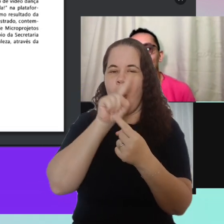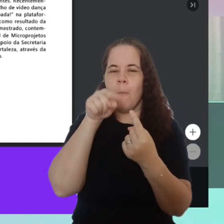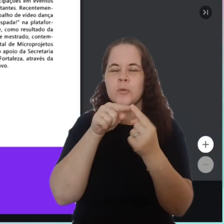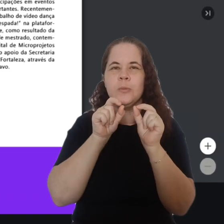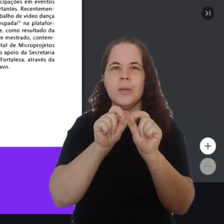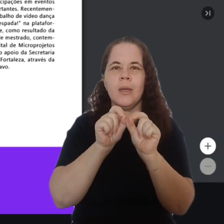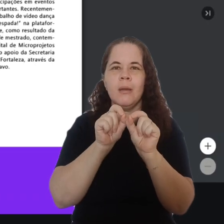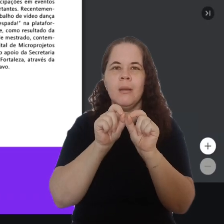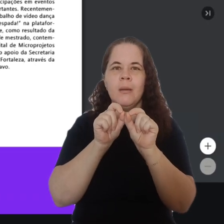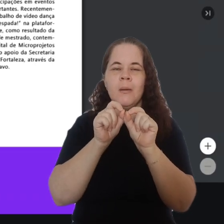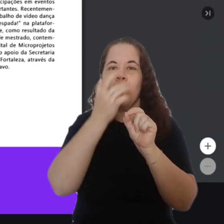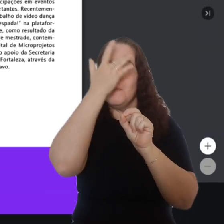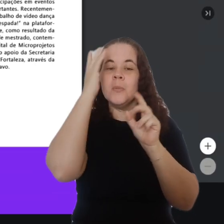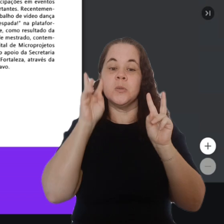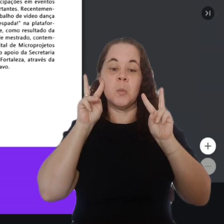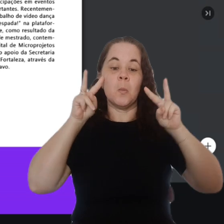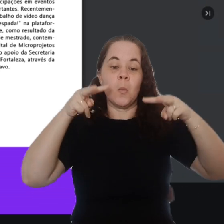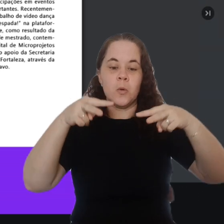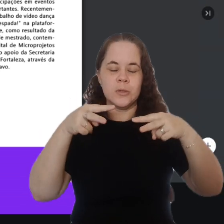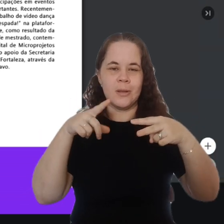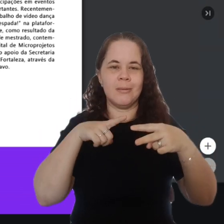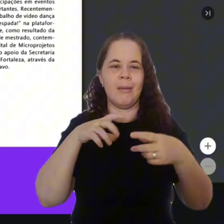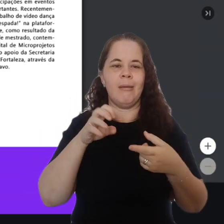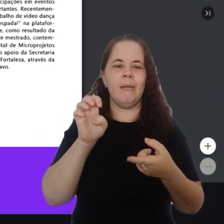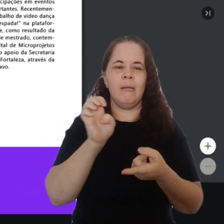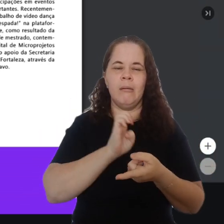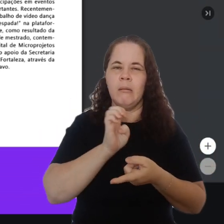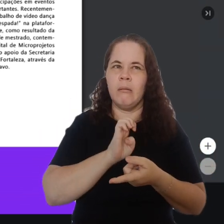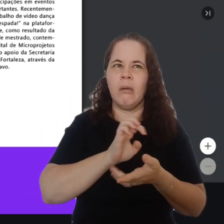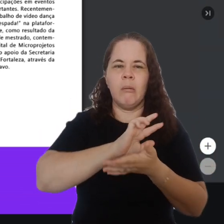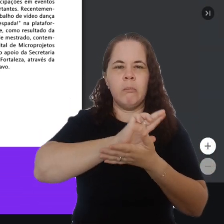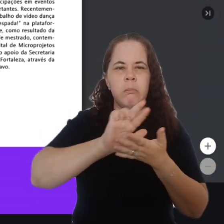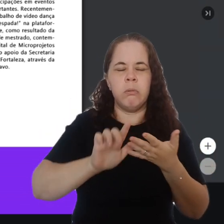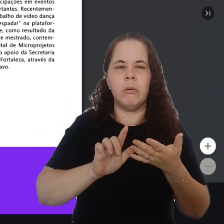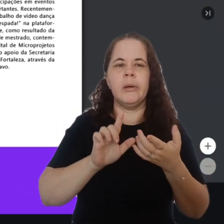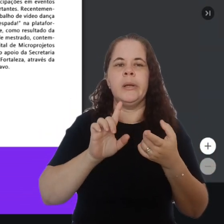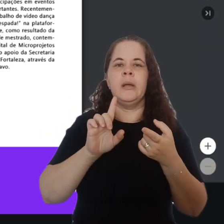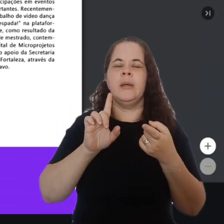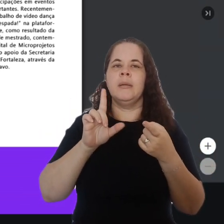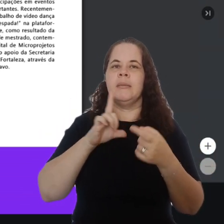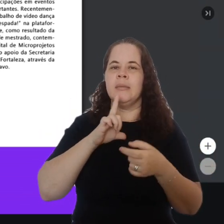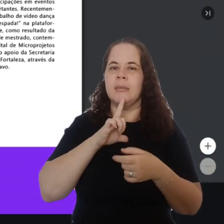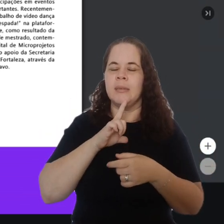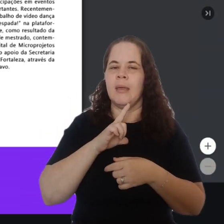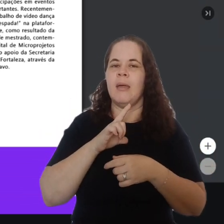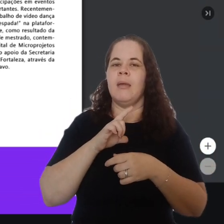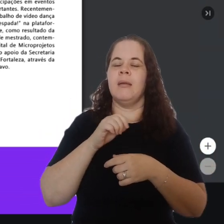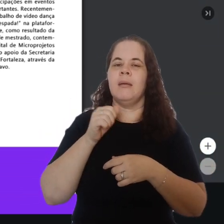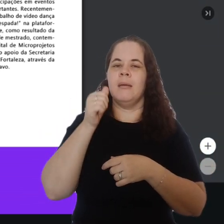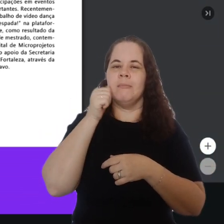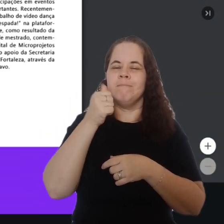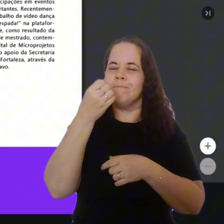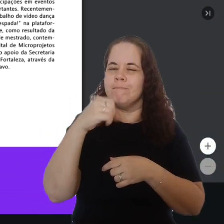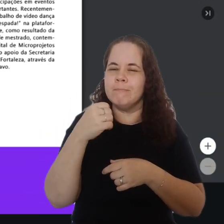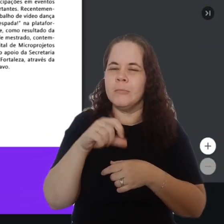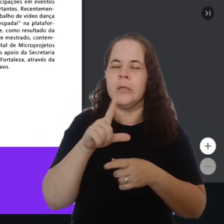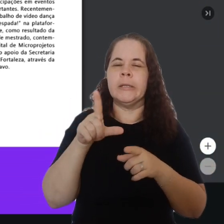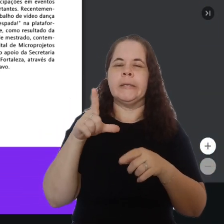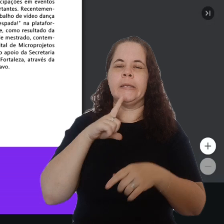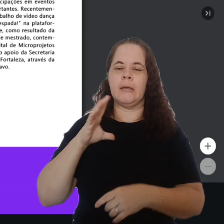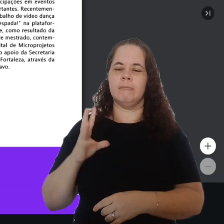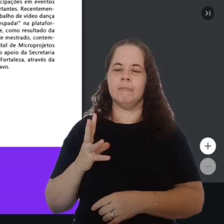esse olhar em ter população gay. A gente tem artistas que são gays, a gente tem artista lésbica, a gente tem artista